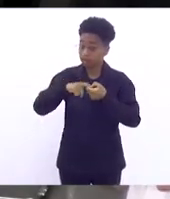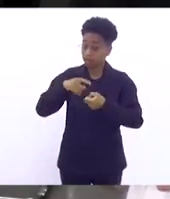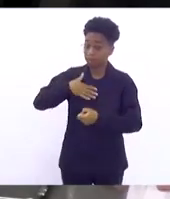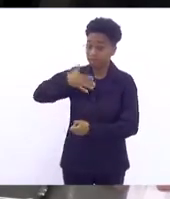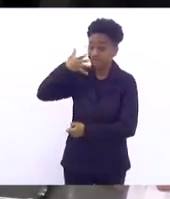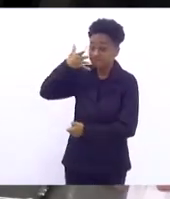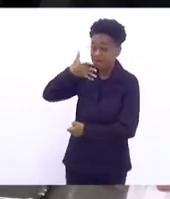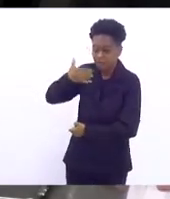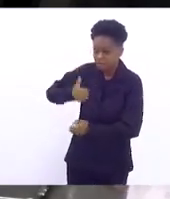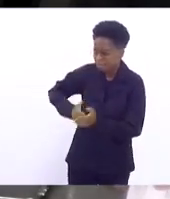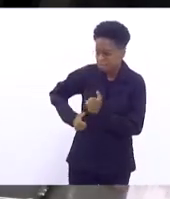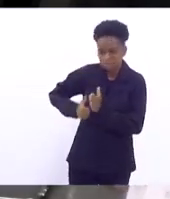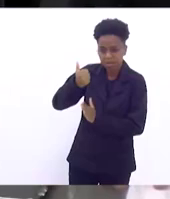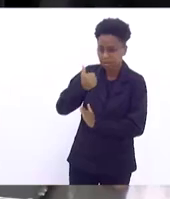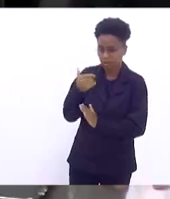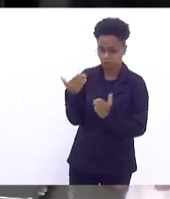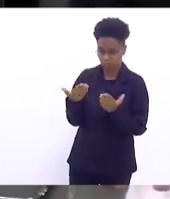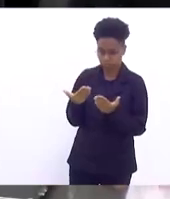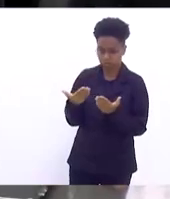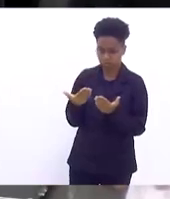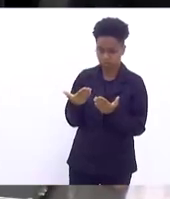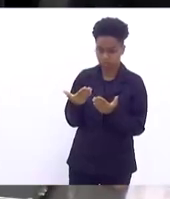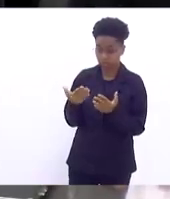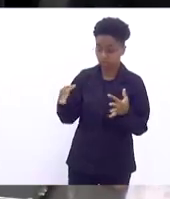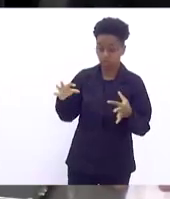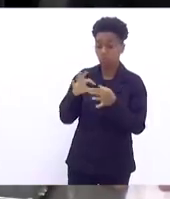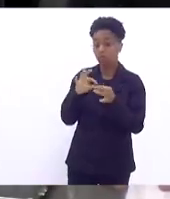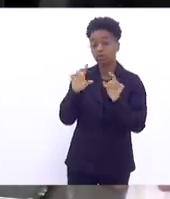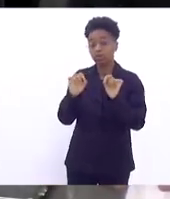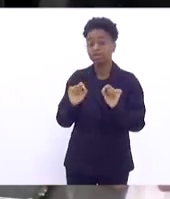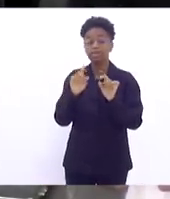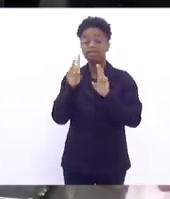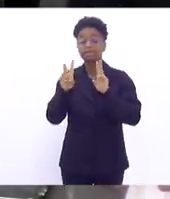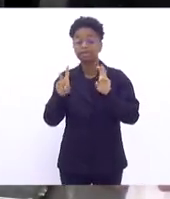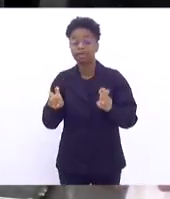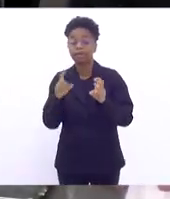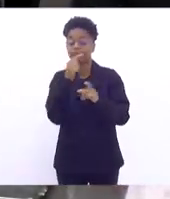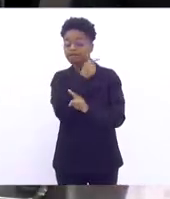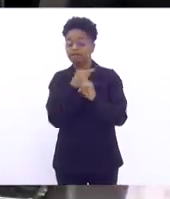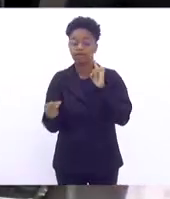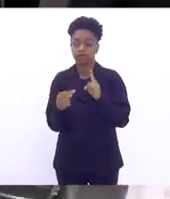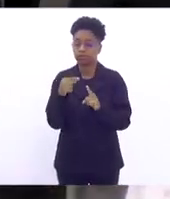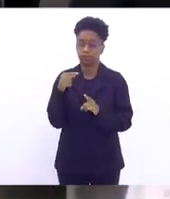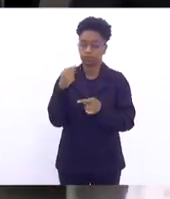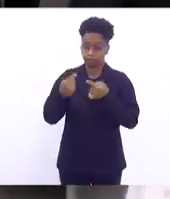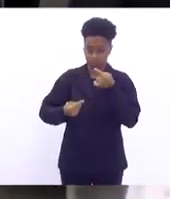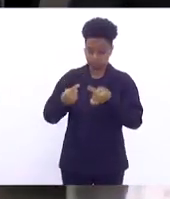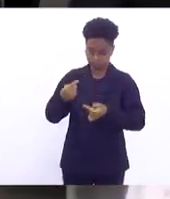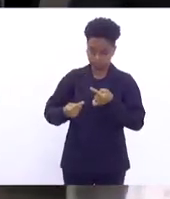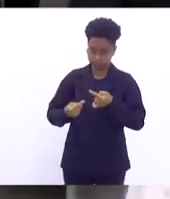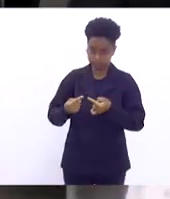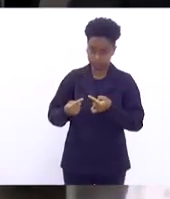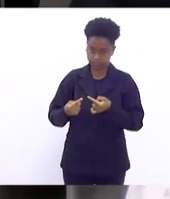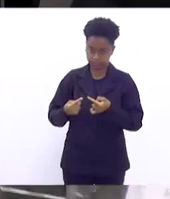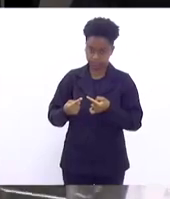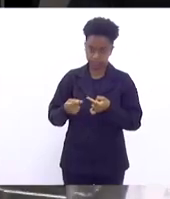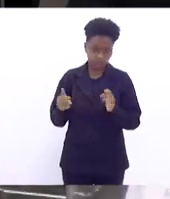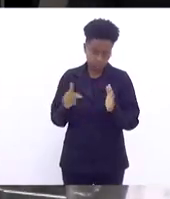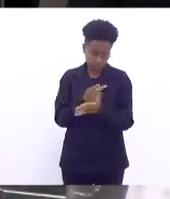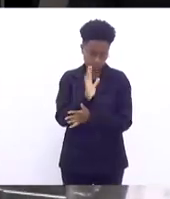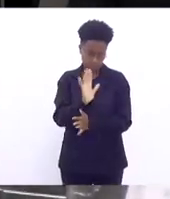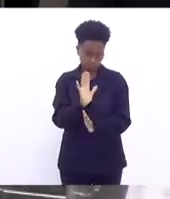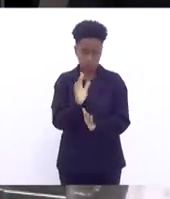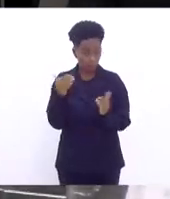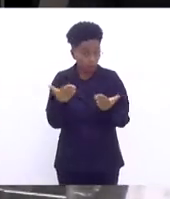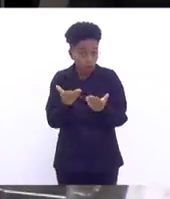primeira que dialoga com a questão do veto político então longe disso acontecer nos dias